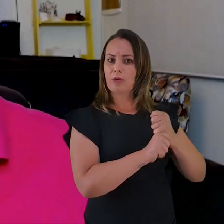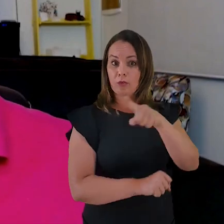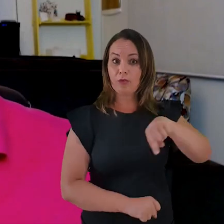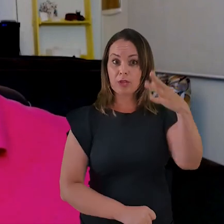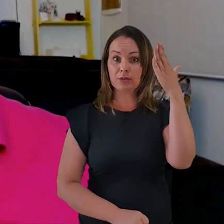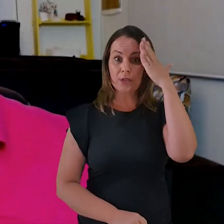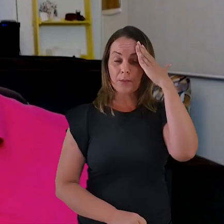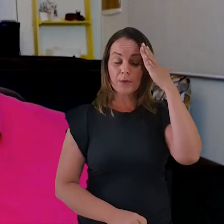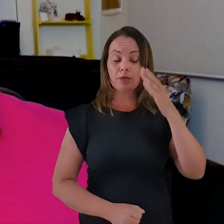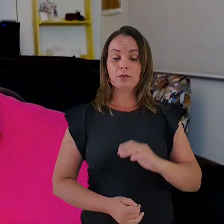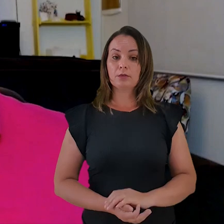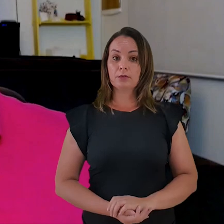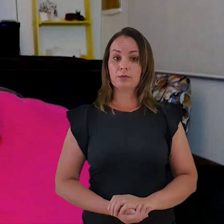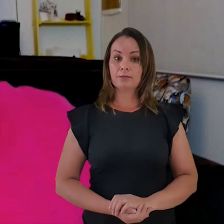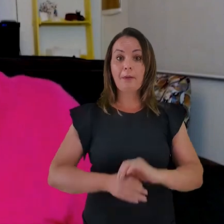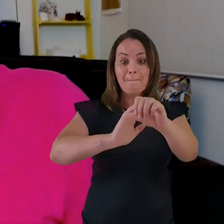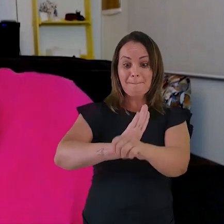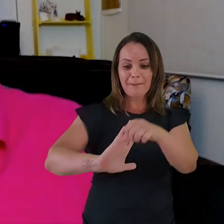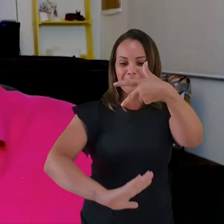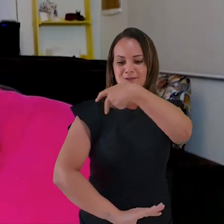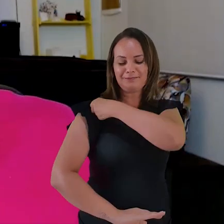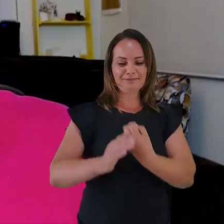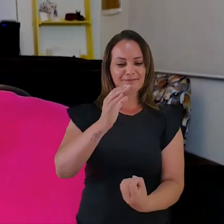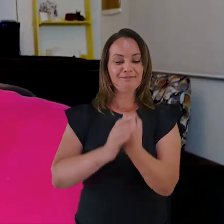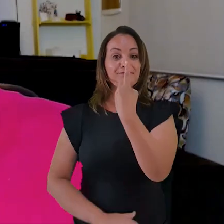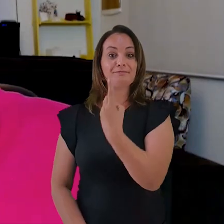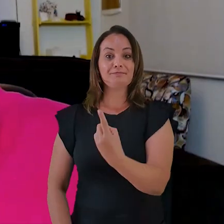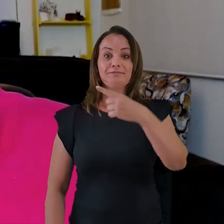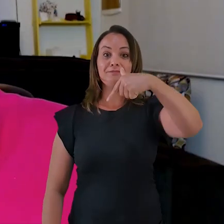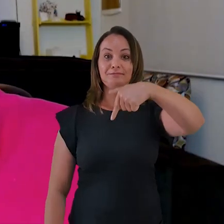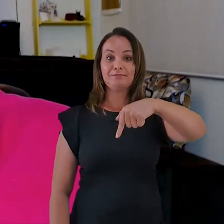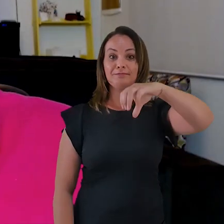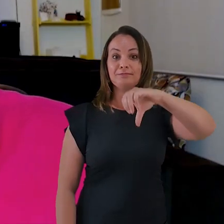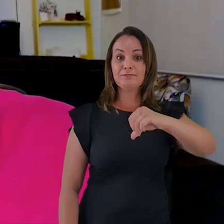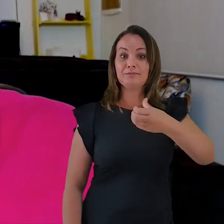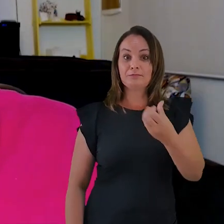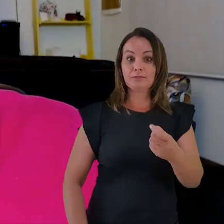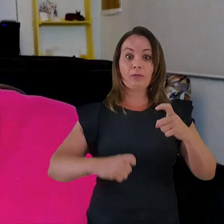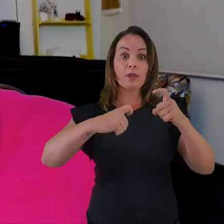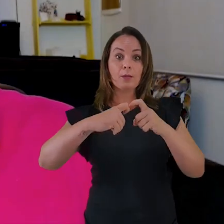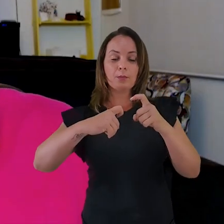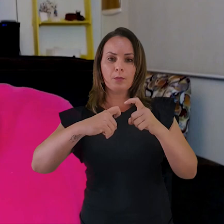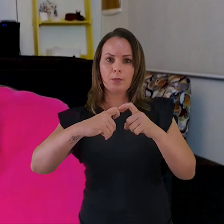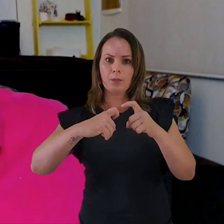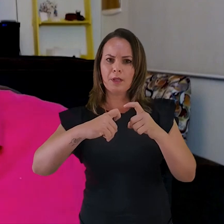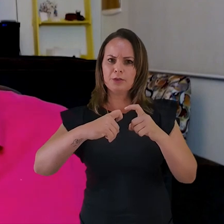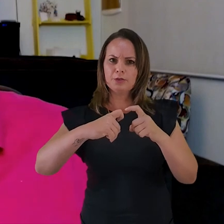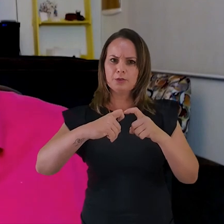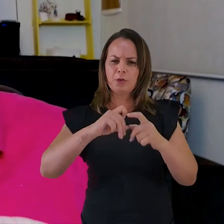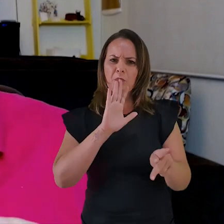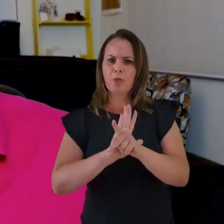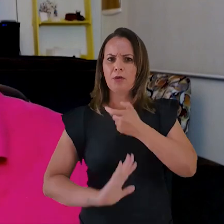disso? Pois é. A primeira vacina foi criada em 1796 por um médico inglês para prevenir